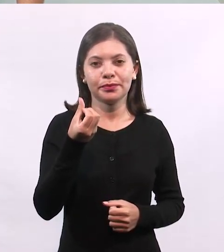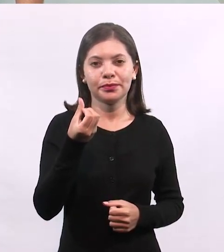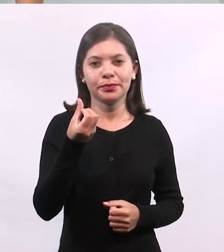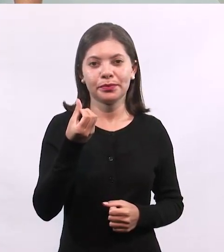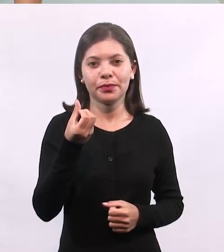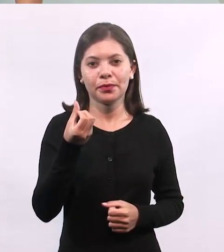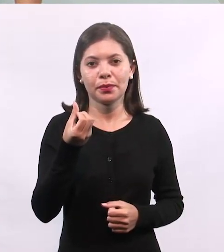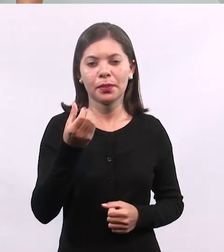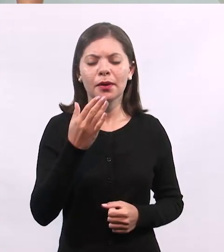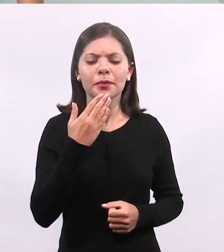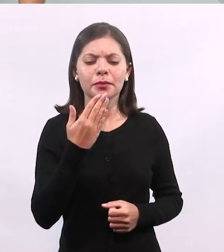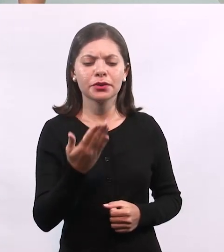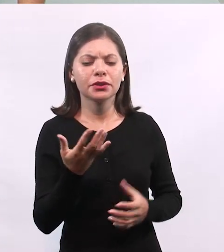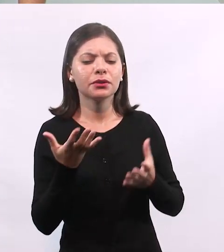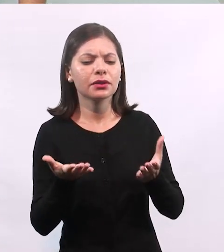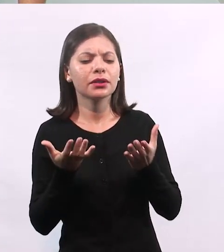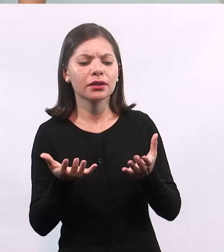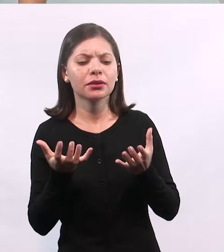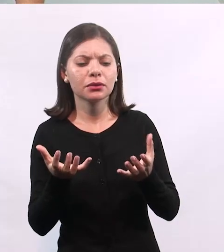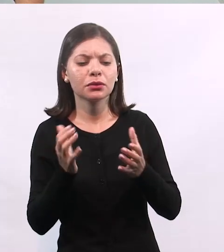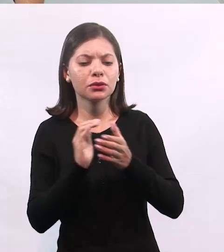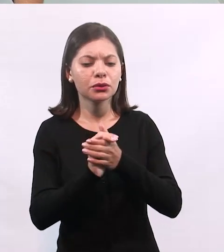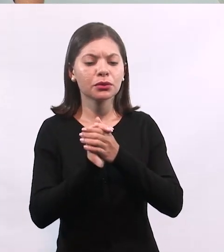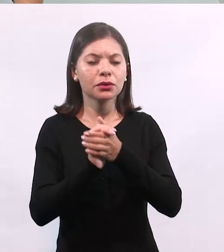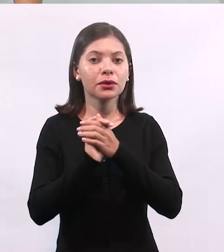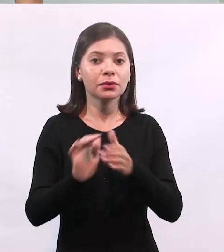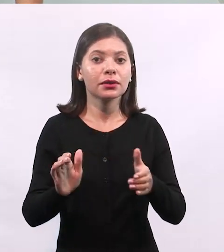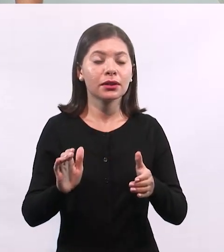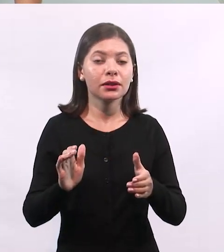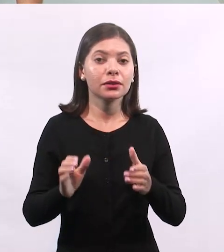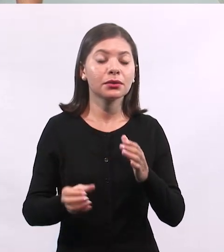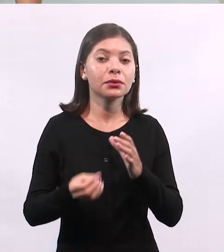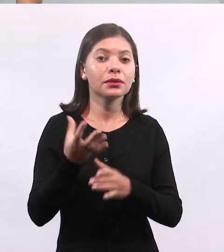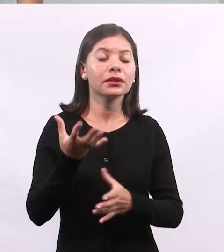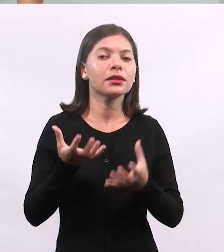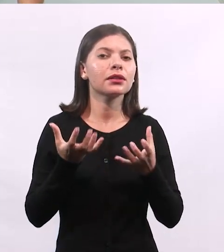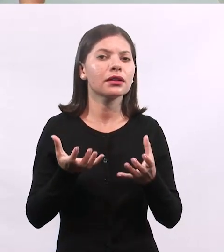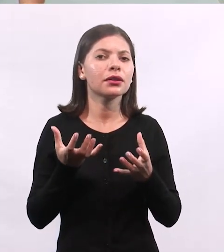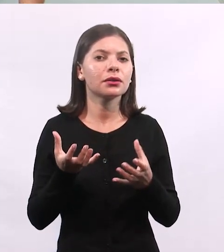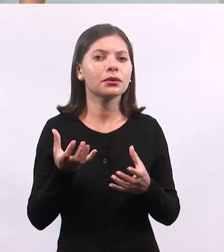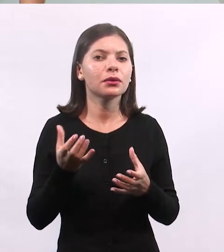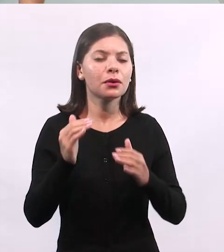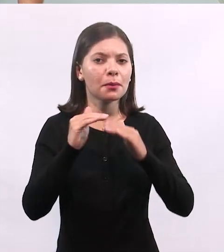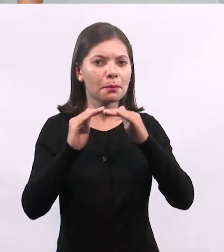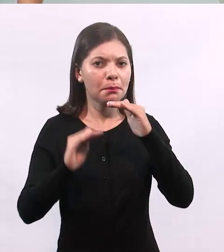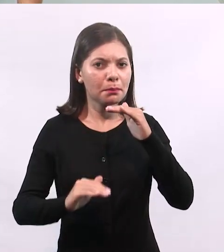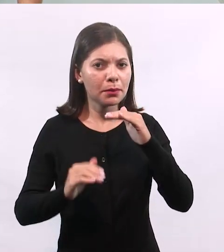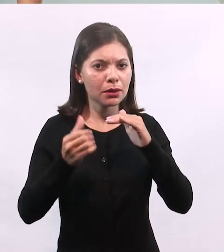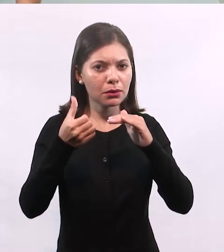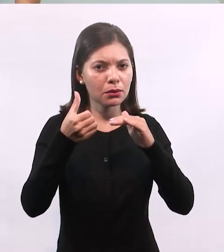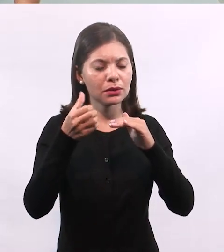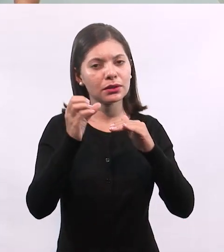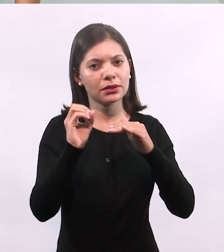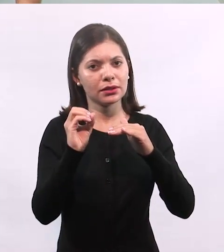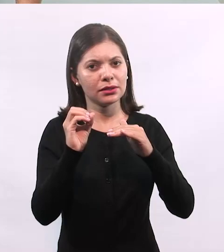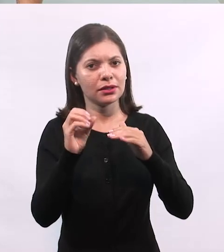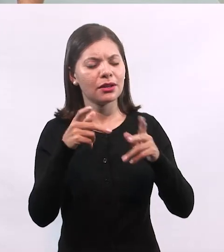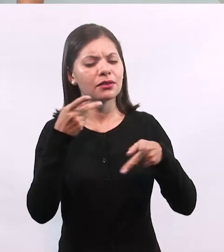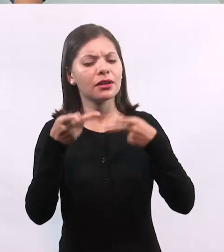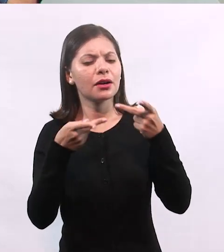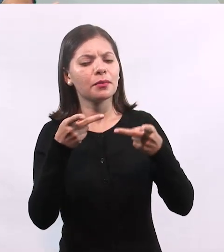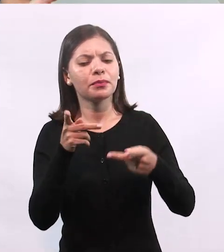agora Se eu pedisse para vocês eu quero jogar um dado eu quero que saia um número menor que 10